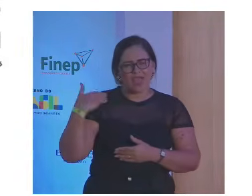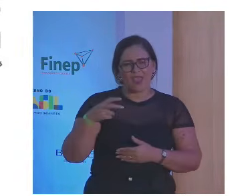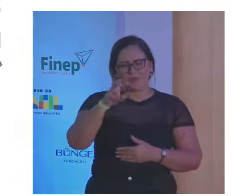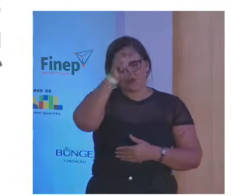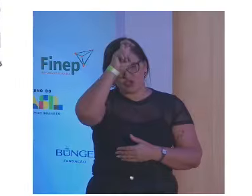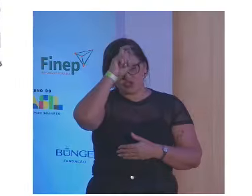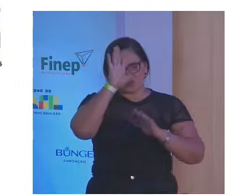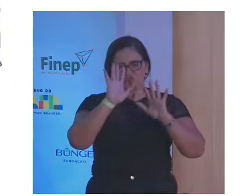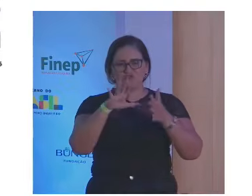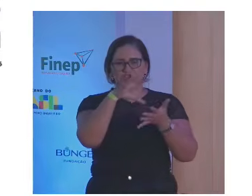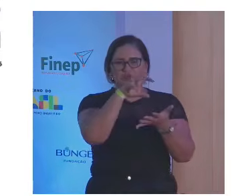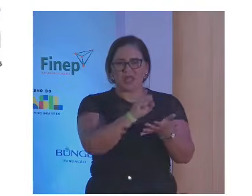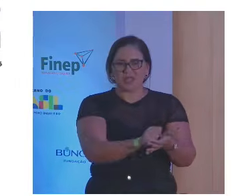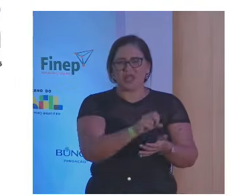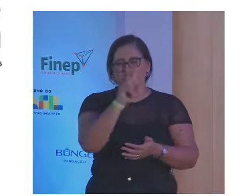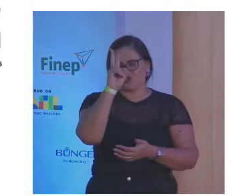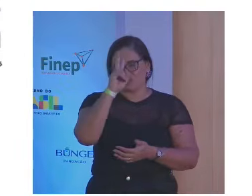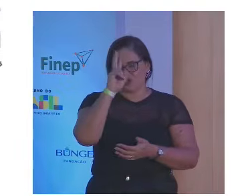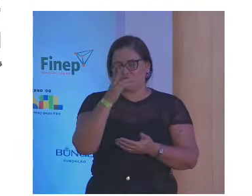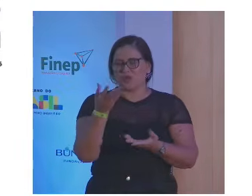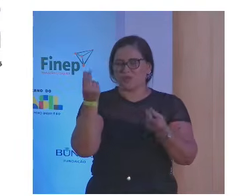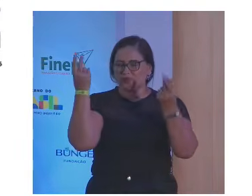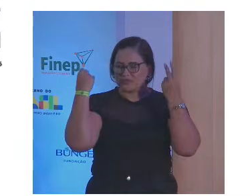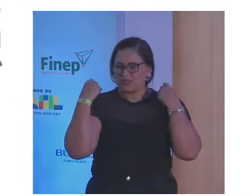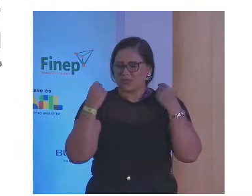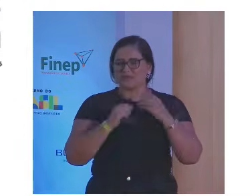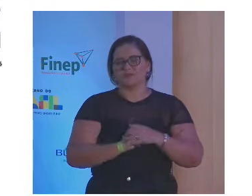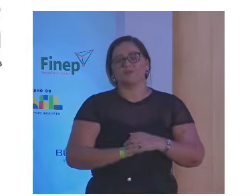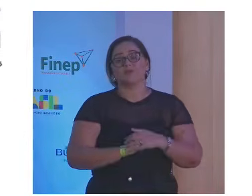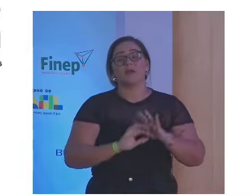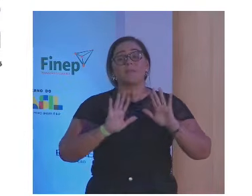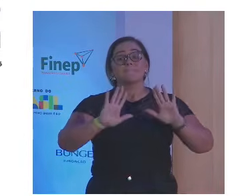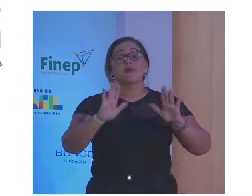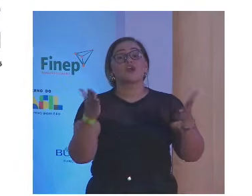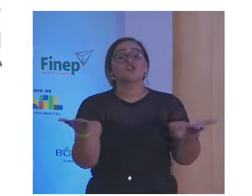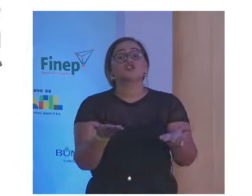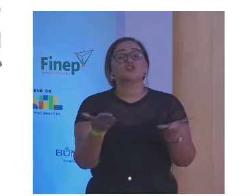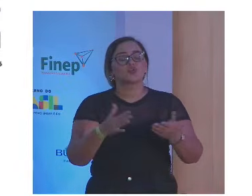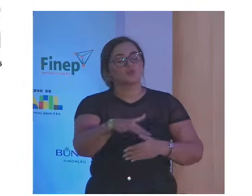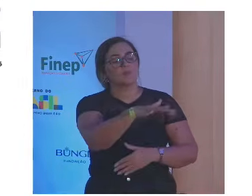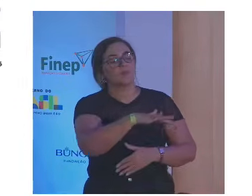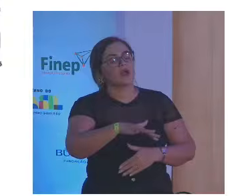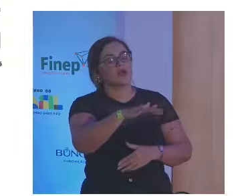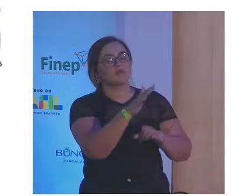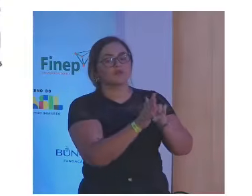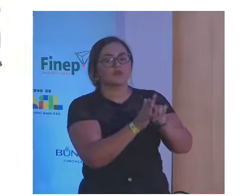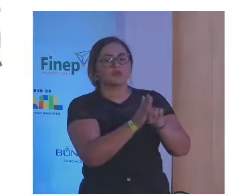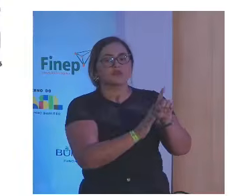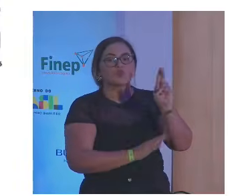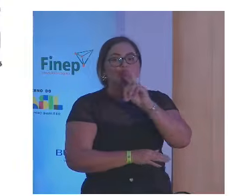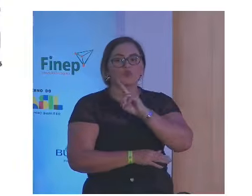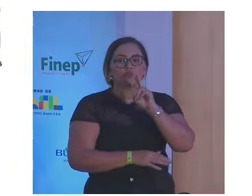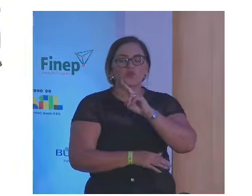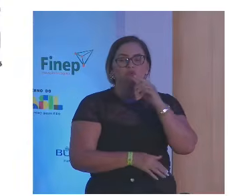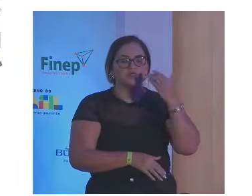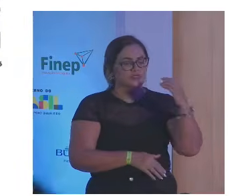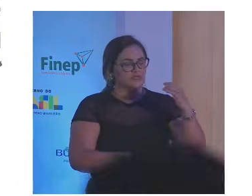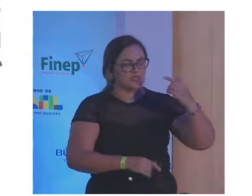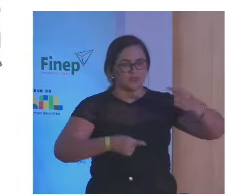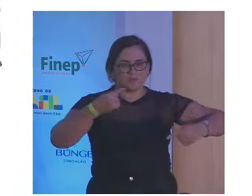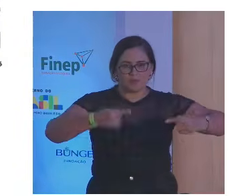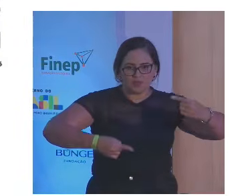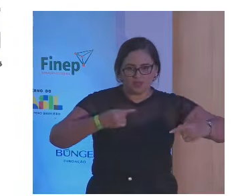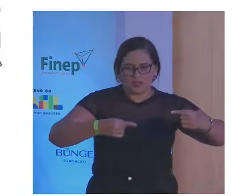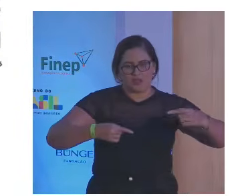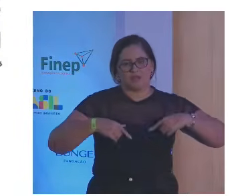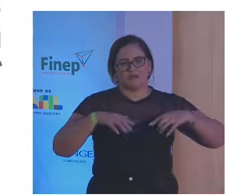que já foi documentada por historiadores há muito tempo. Mas, hoje, é um campo de pesquisa emergente nas ciências políticas,